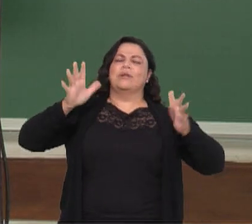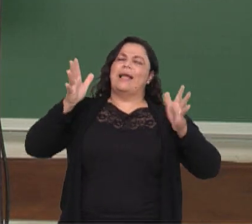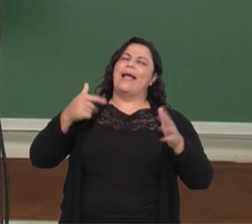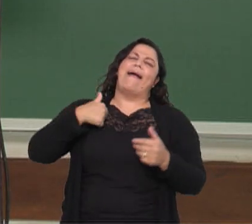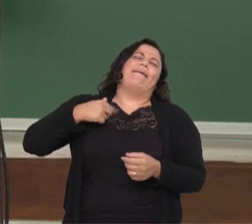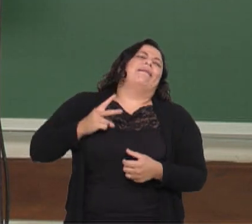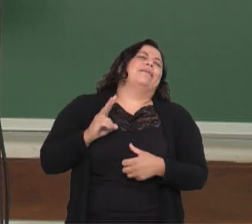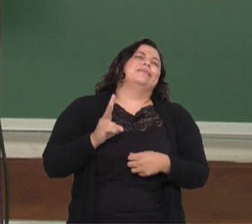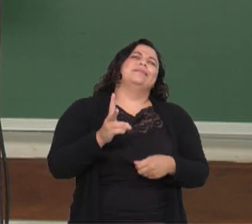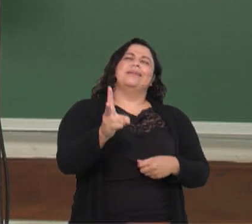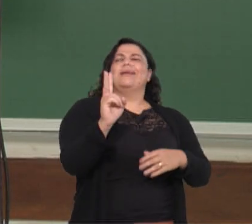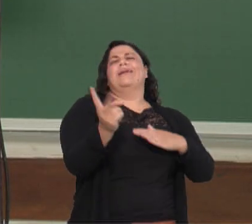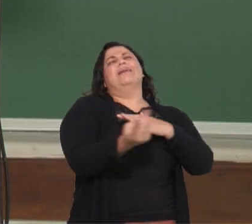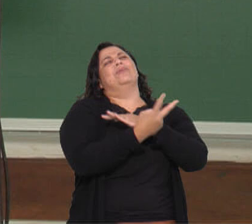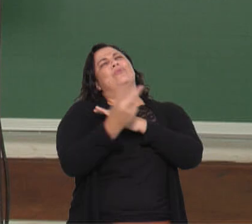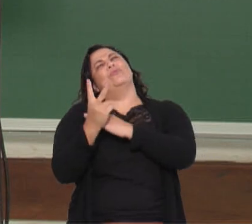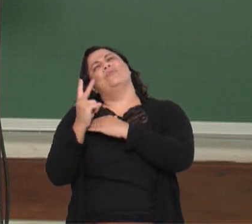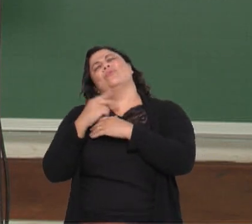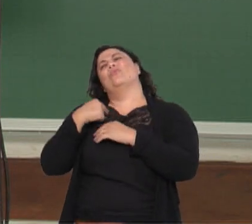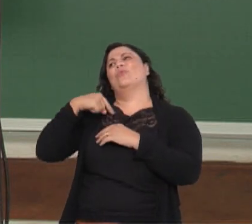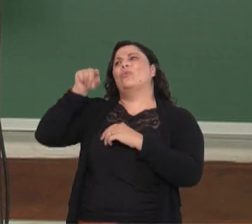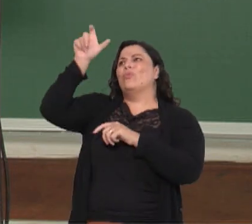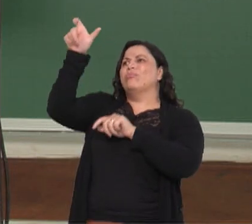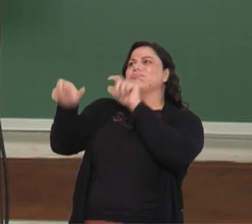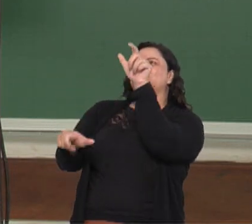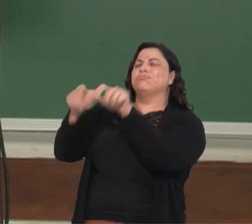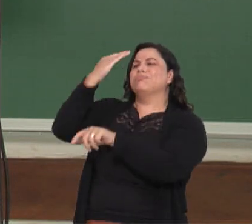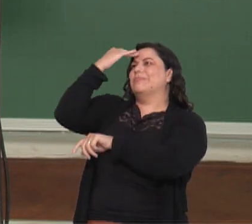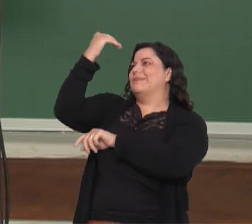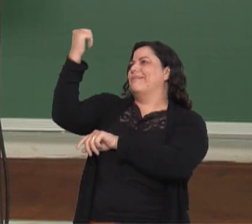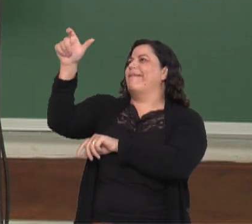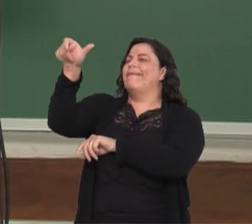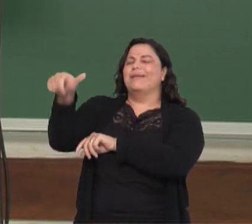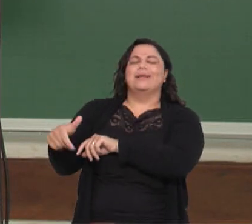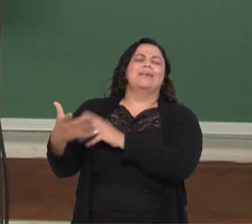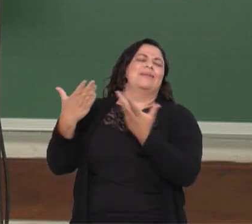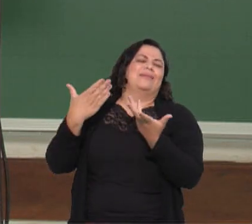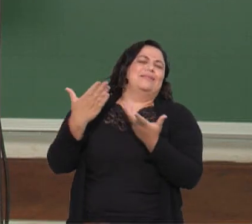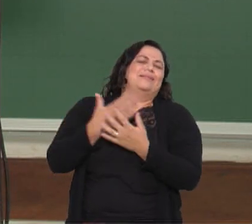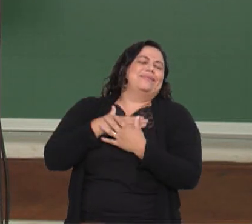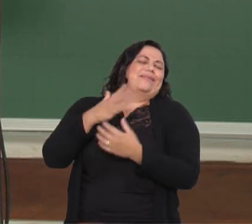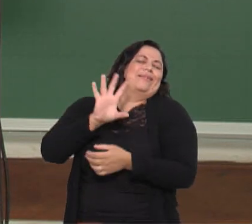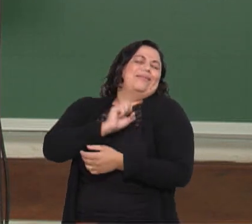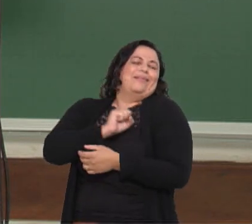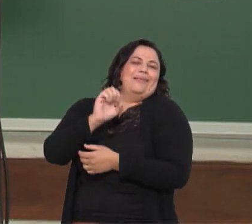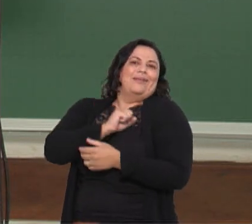amor platônico por determinado artista, por pessoa famosa, sei lá o quê. Com certeza já ouviu falar disso daí,